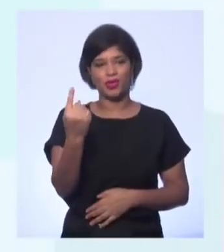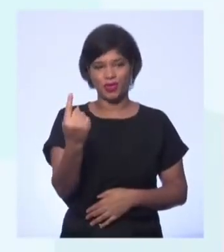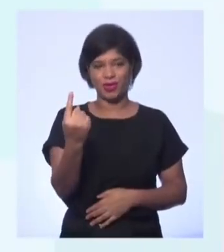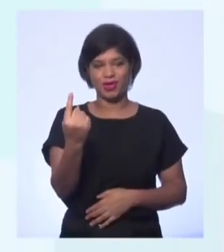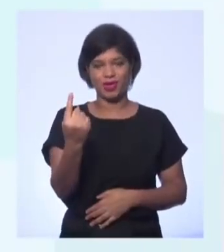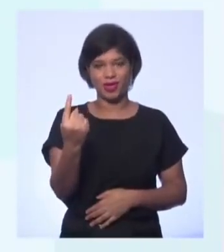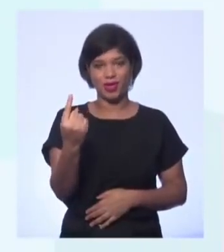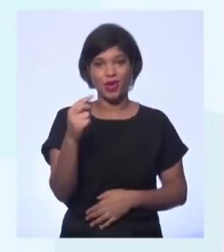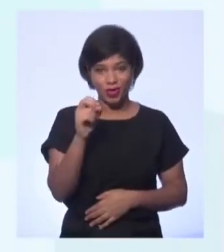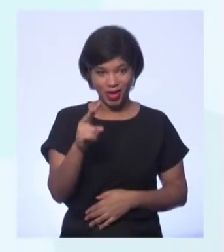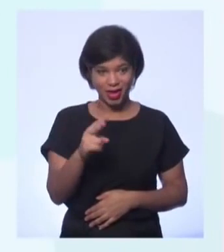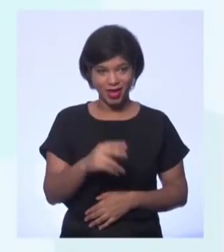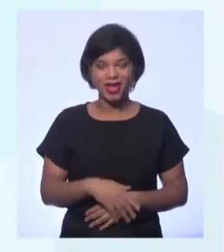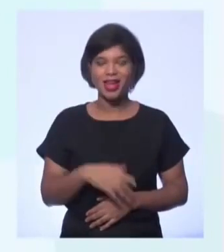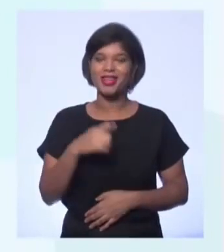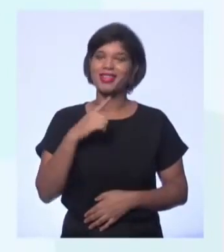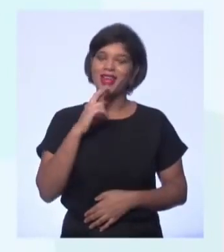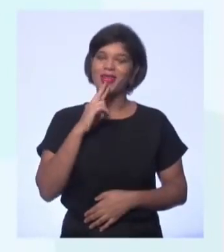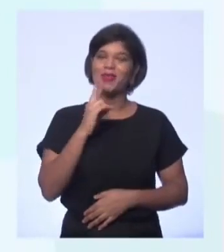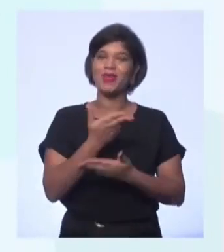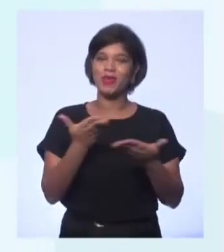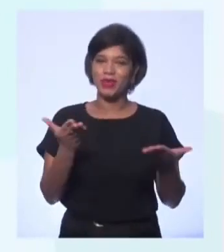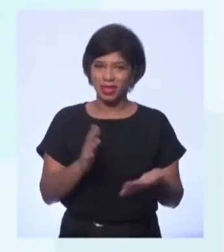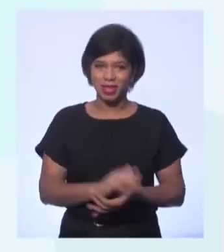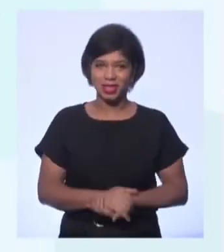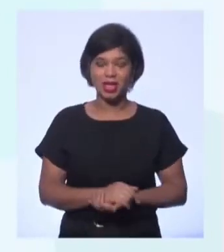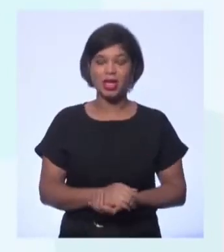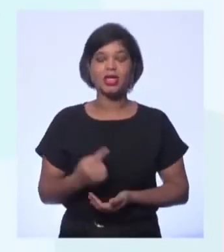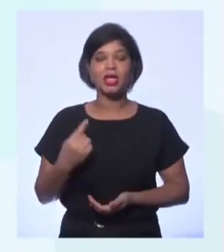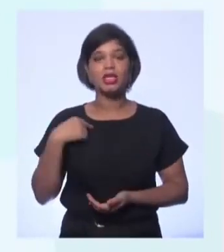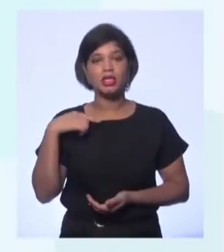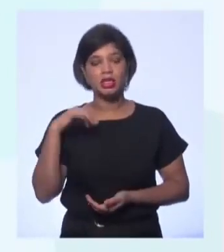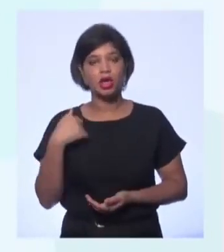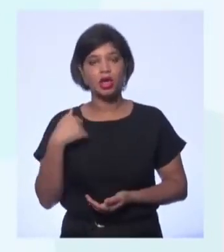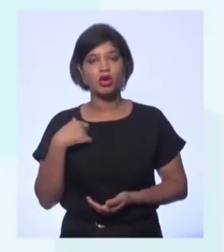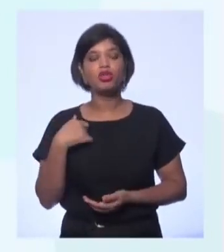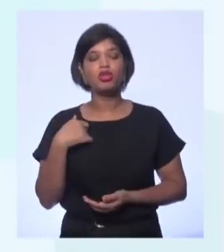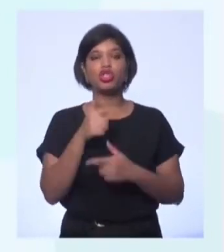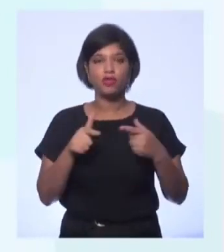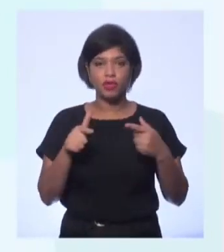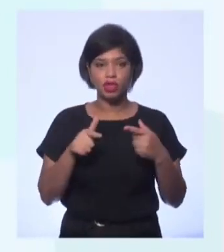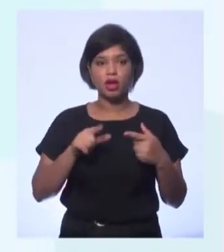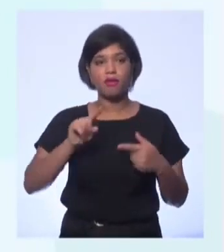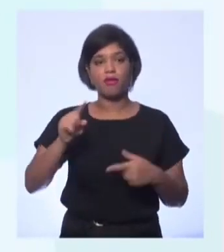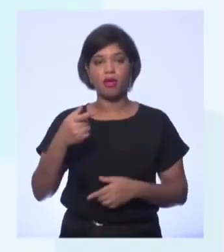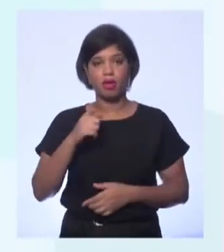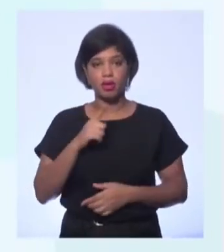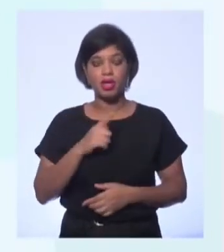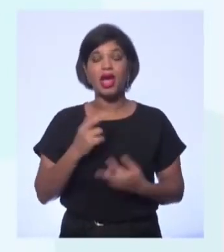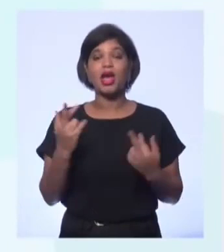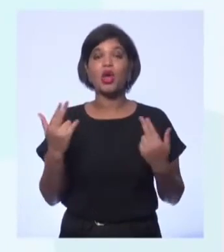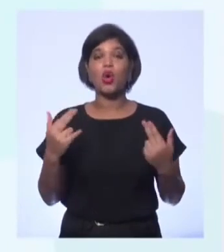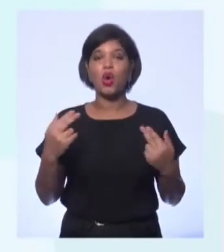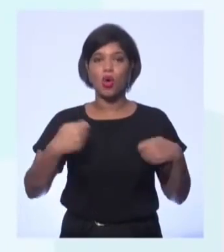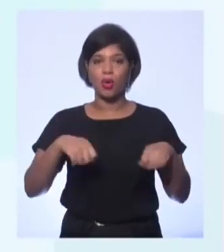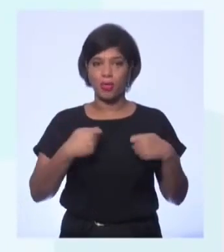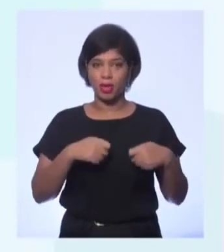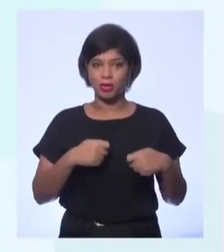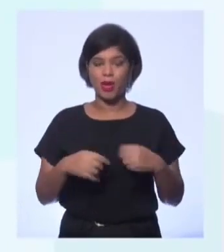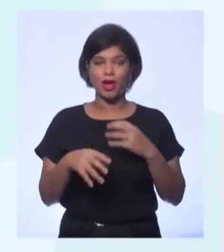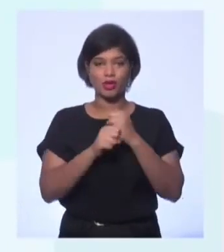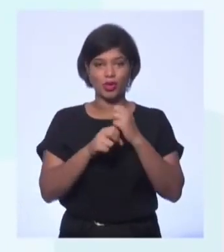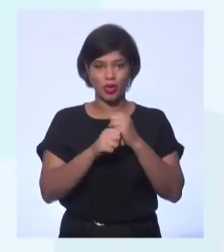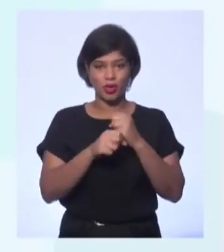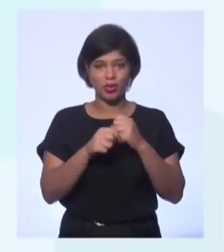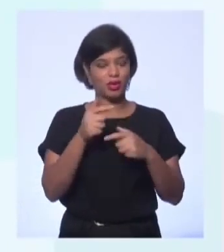3,1, ok? Então, está aqui a resolução. Toda vez que eu estou dividindo uma razão, se tiver vírgula, eu posso igualar as casas para fazer a conta de